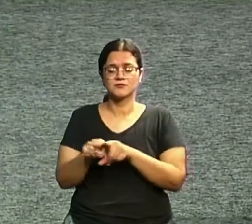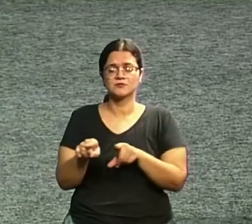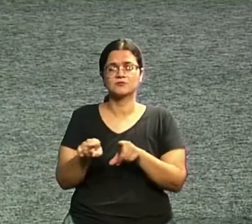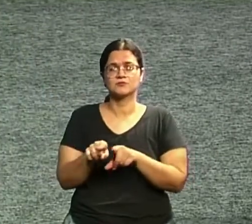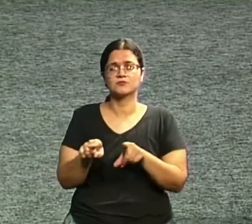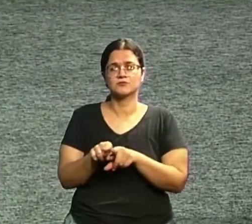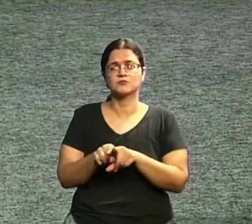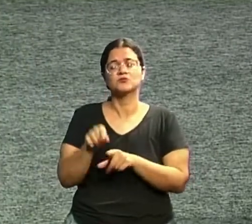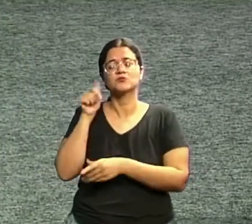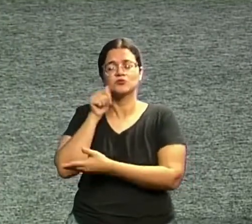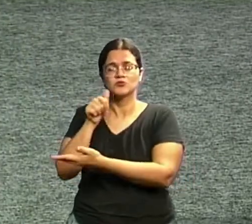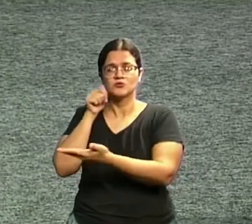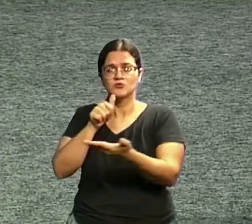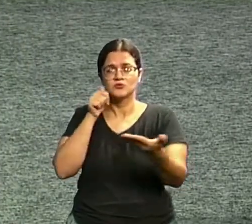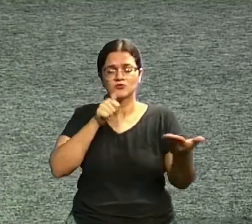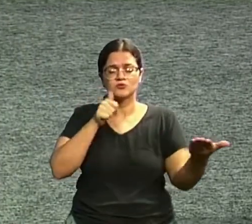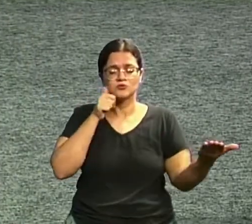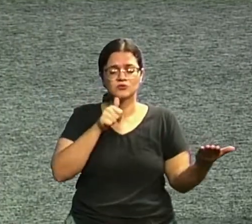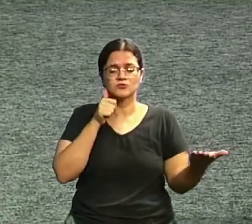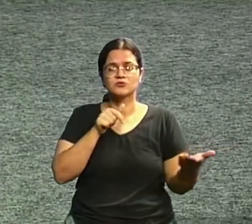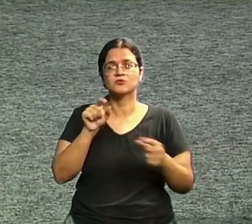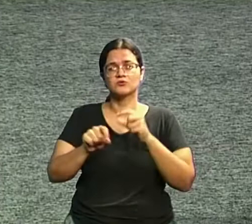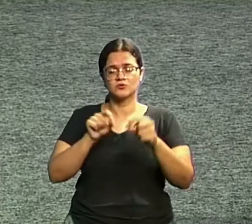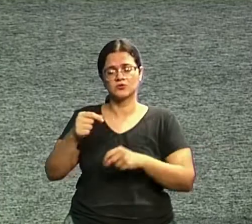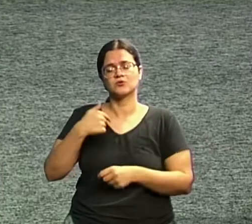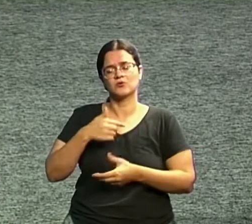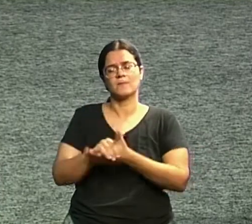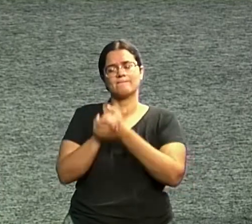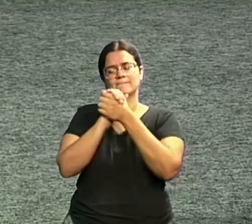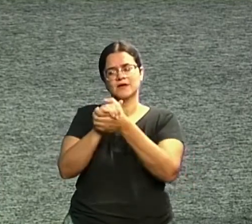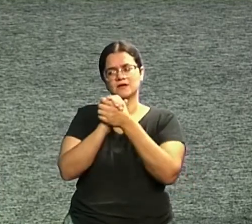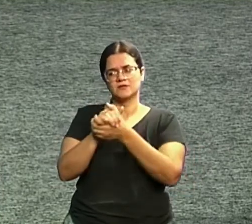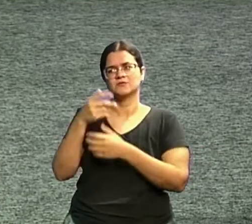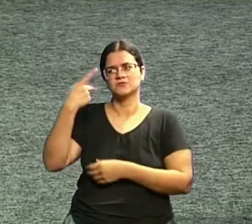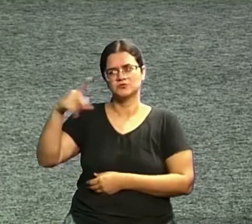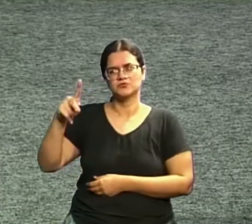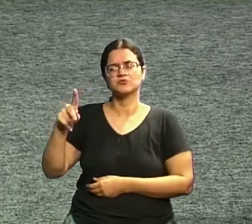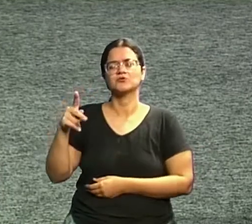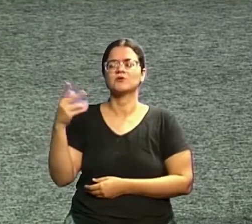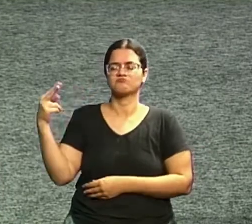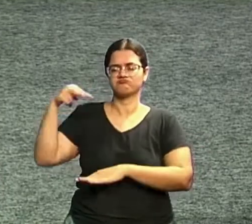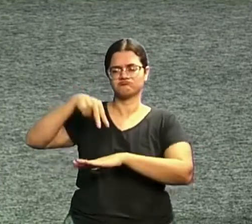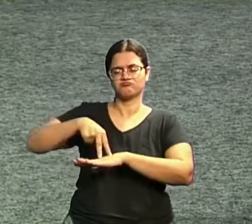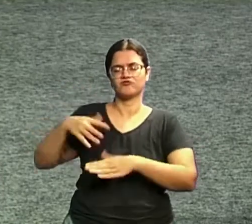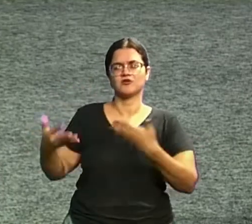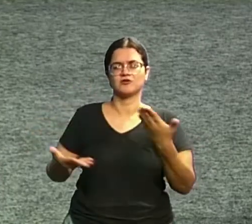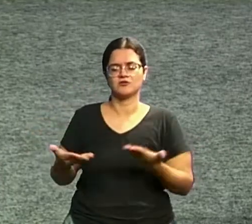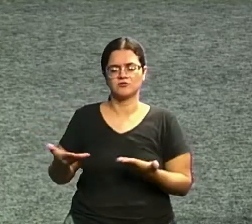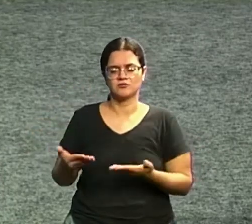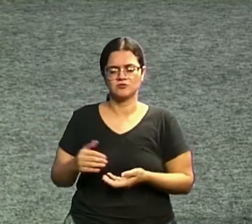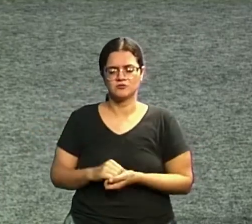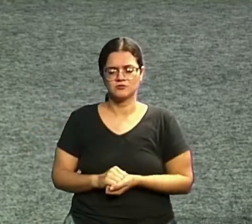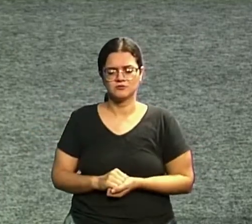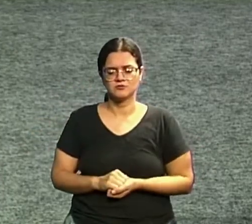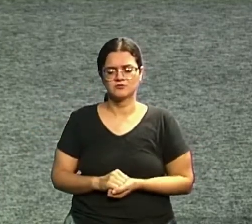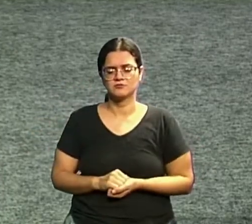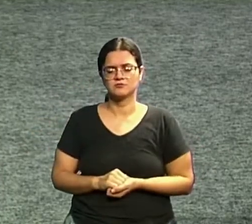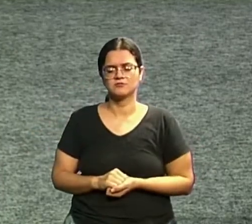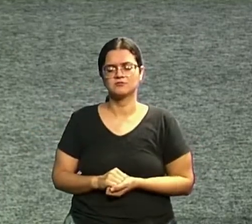também as mulheres, que eu a parabenizo aí pela sua performance. E